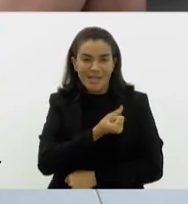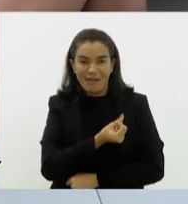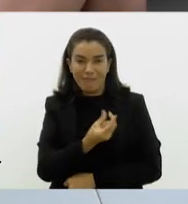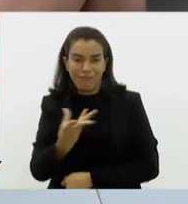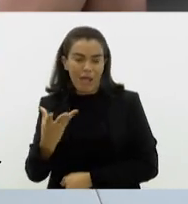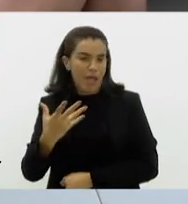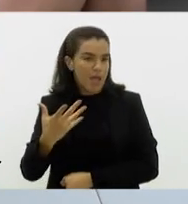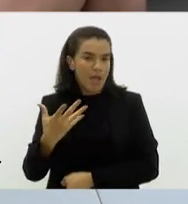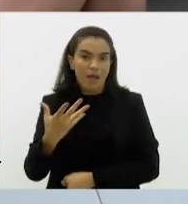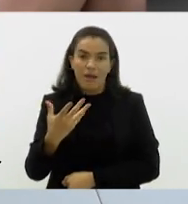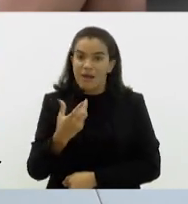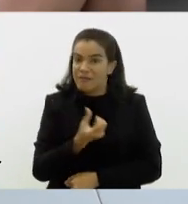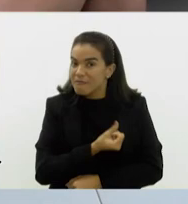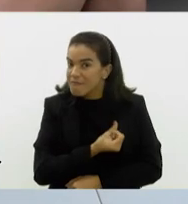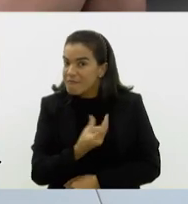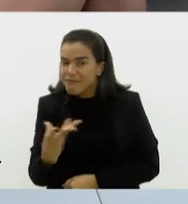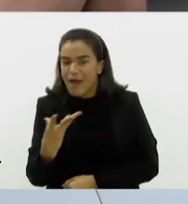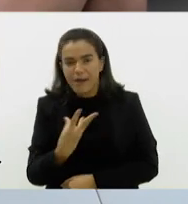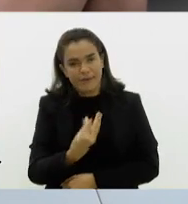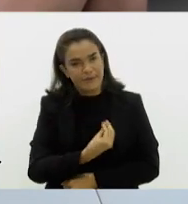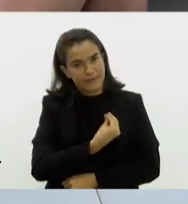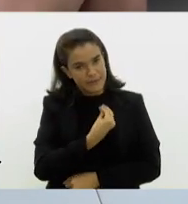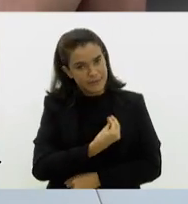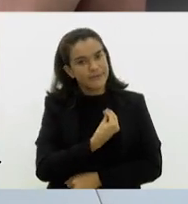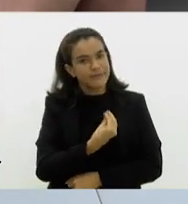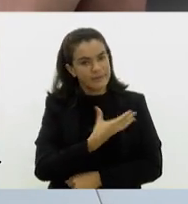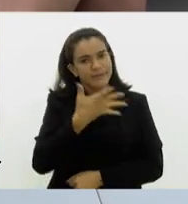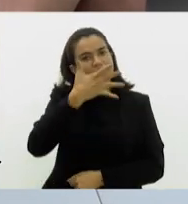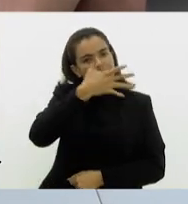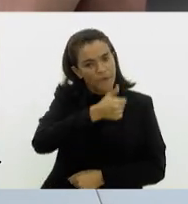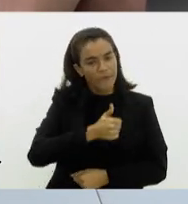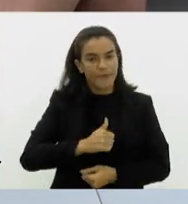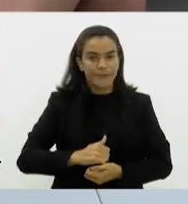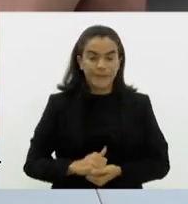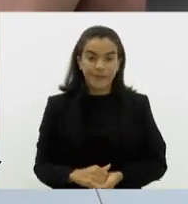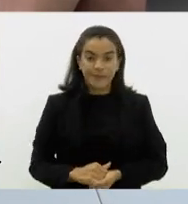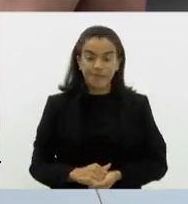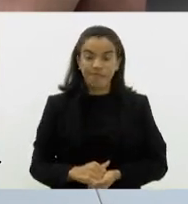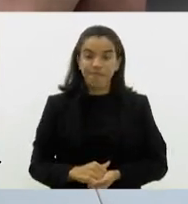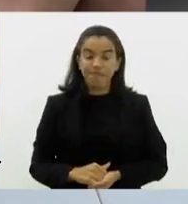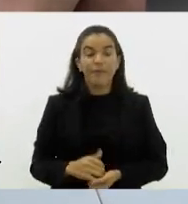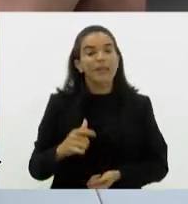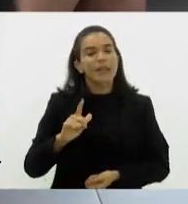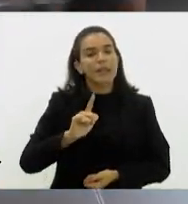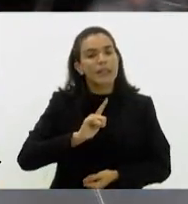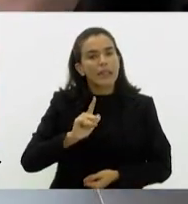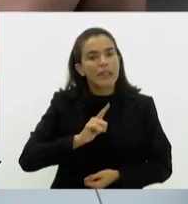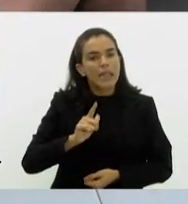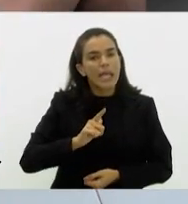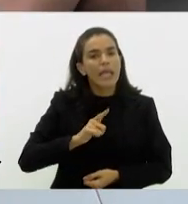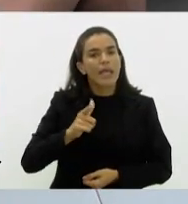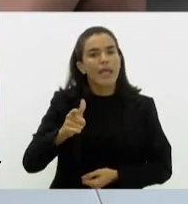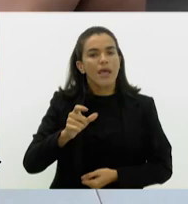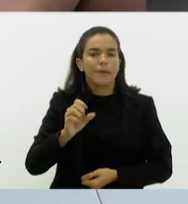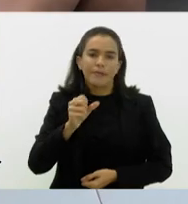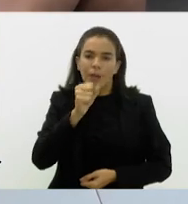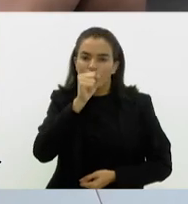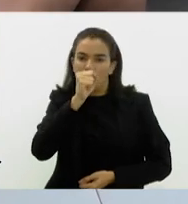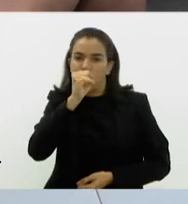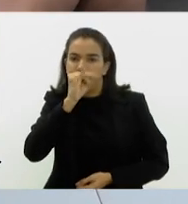fã. Milhares de vidas. Continuo. Ter um medidor de outros tipos de